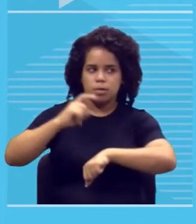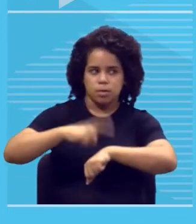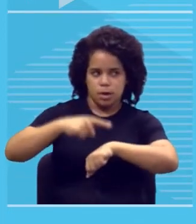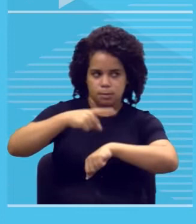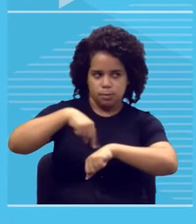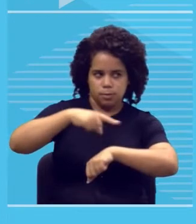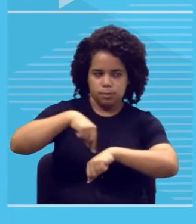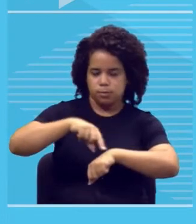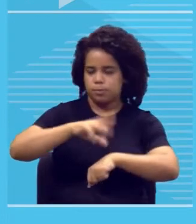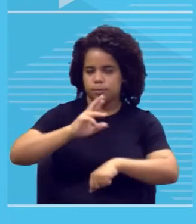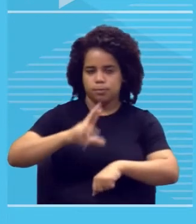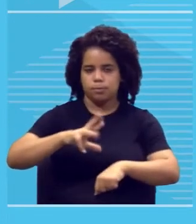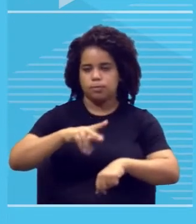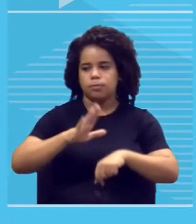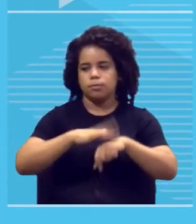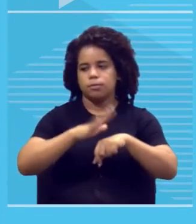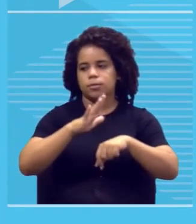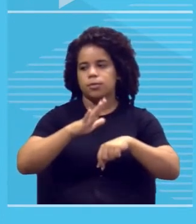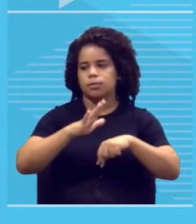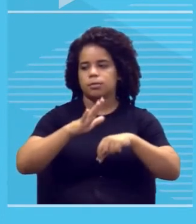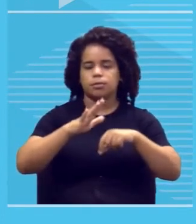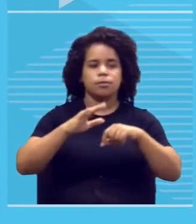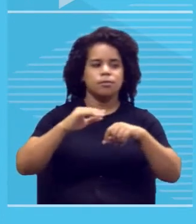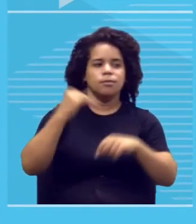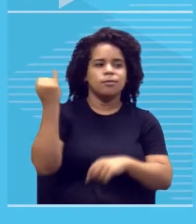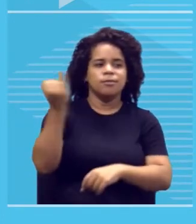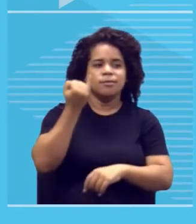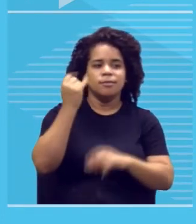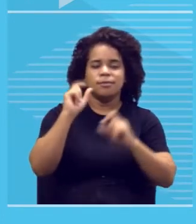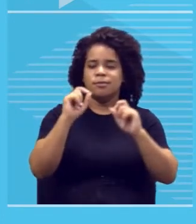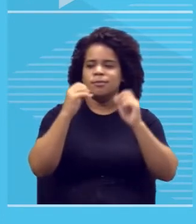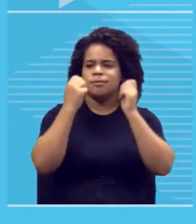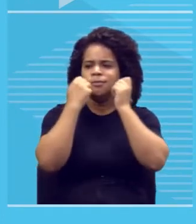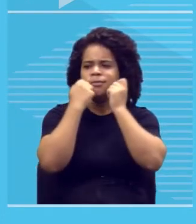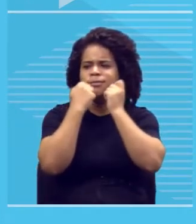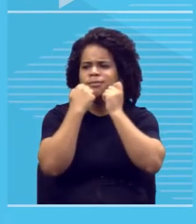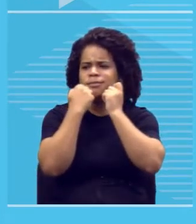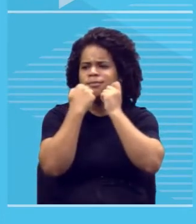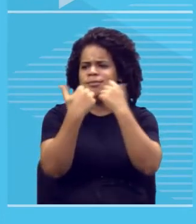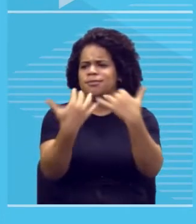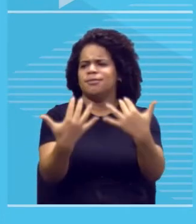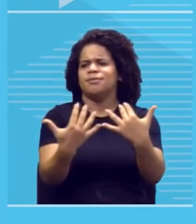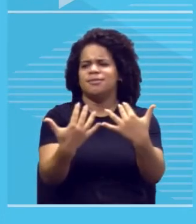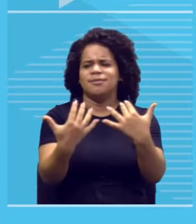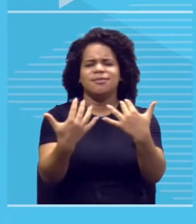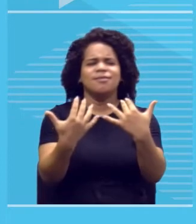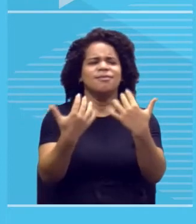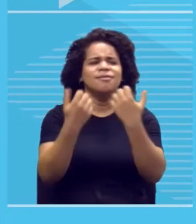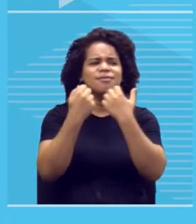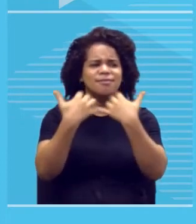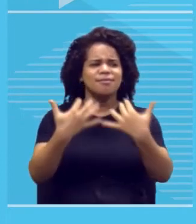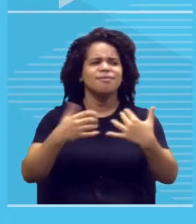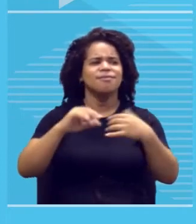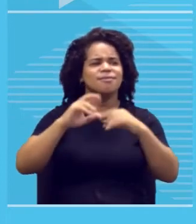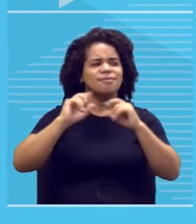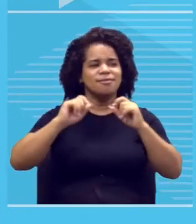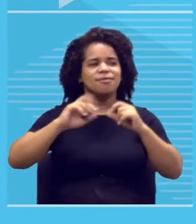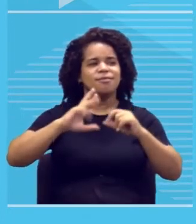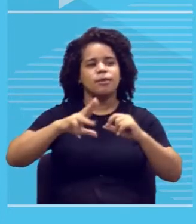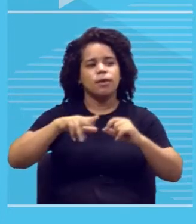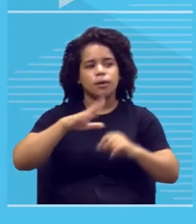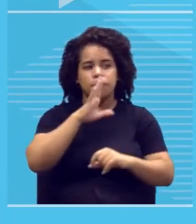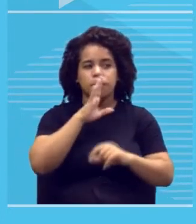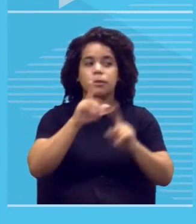e o mais importante o público não está passivo mas sim age analisando e